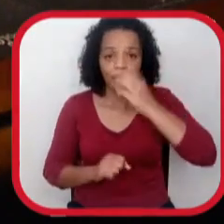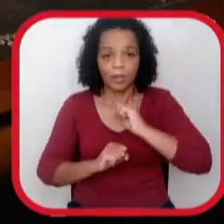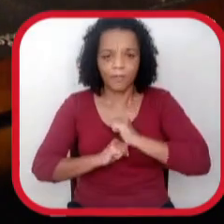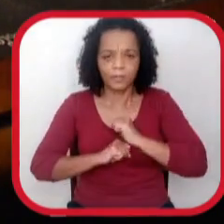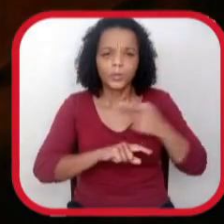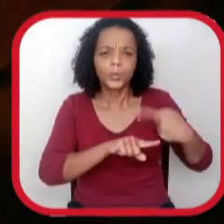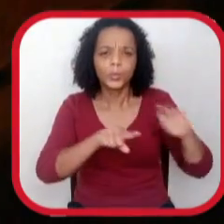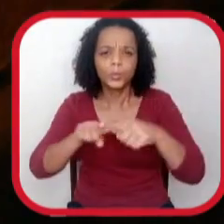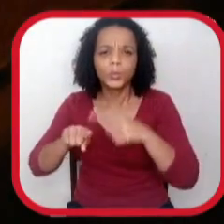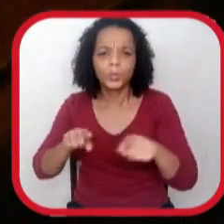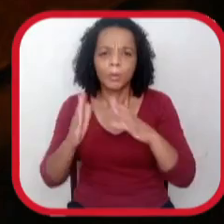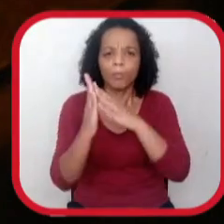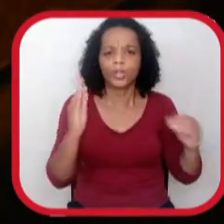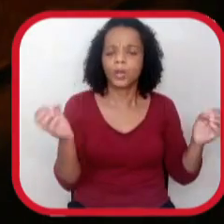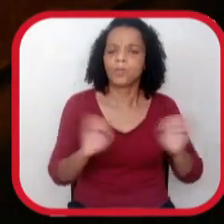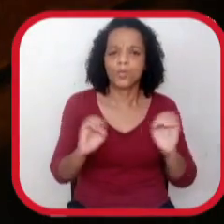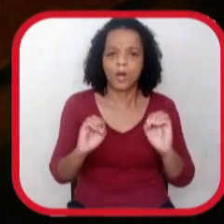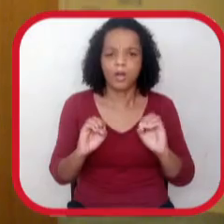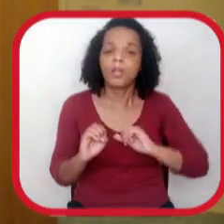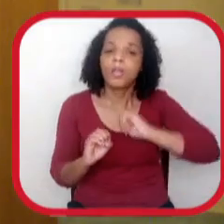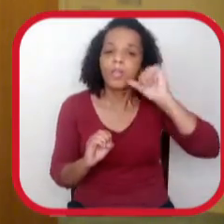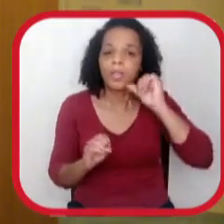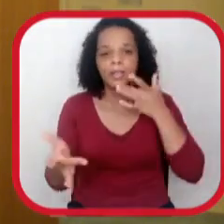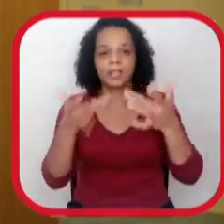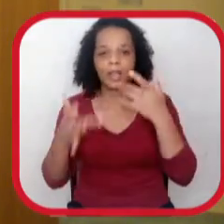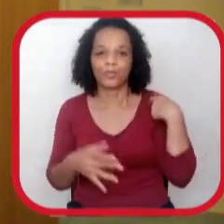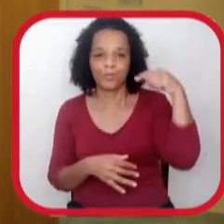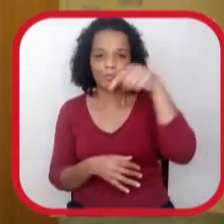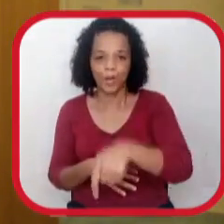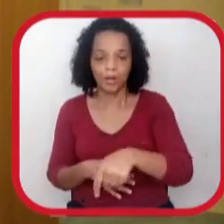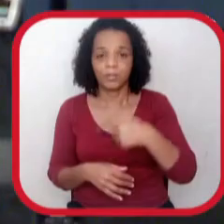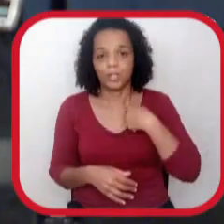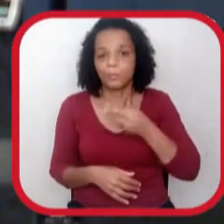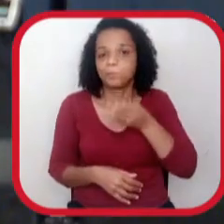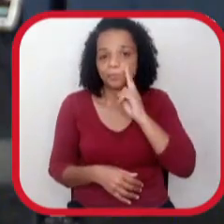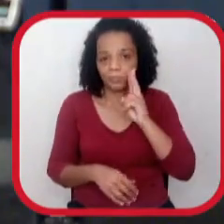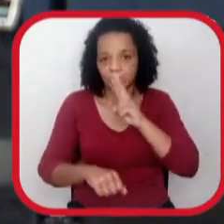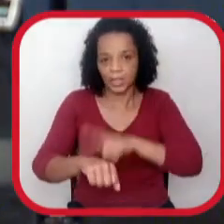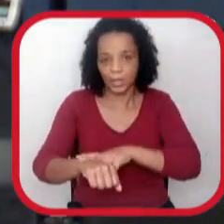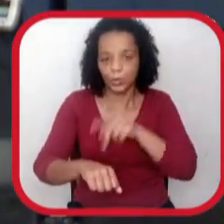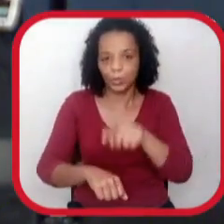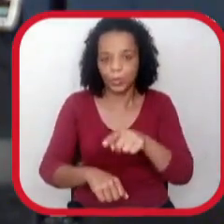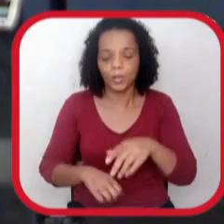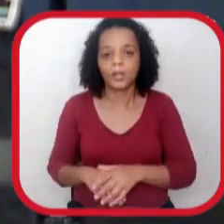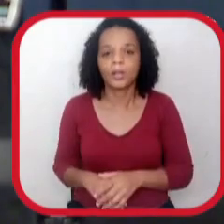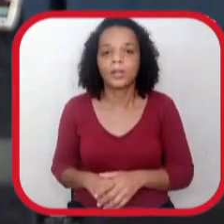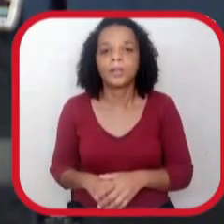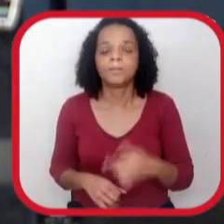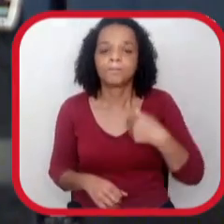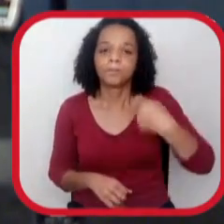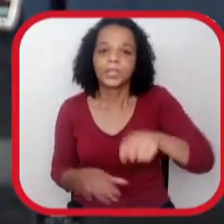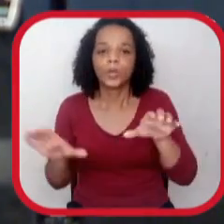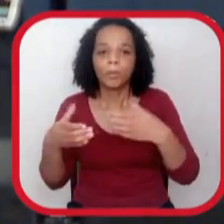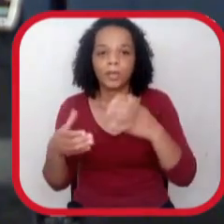Os meus dias são muito diferentes, não tenho um padrão. Passa sempre por passar aqui pelo teatro. Estou como diretora do Teatro Municipal Amélia